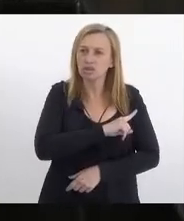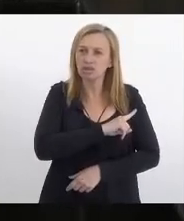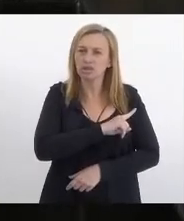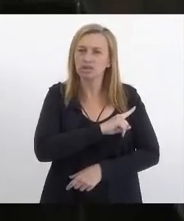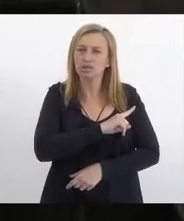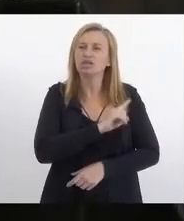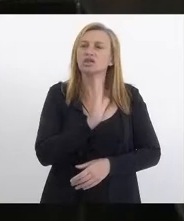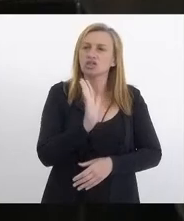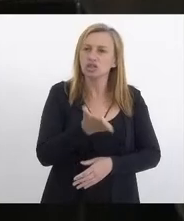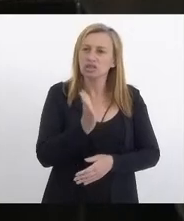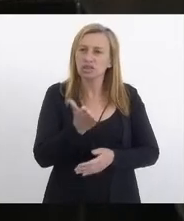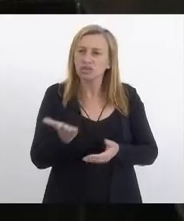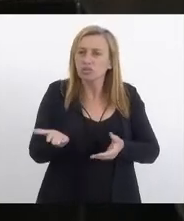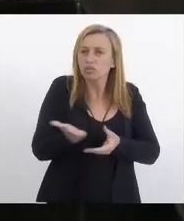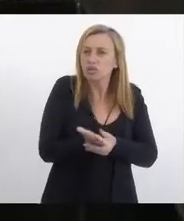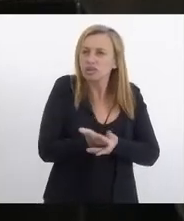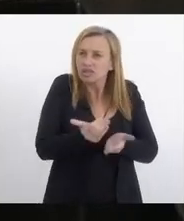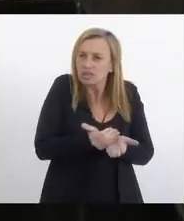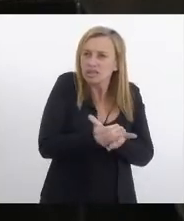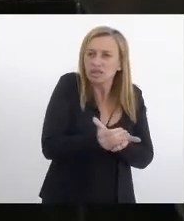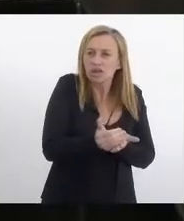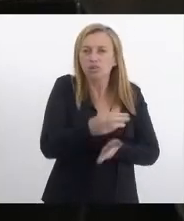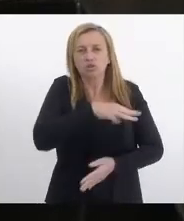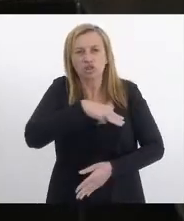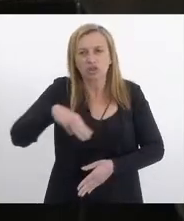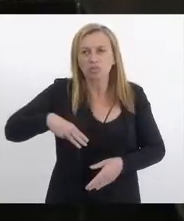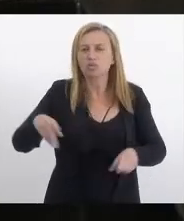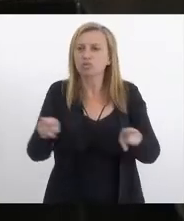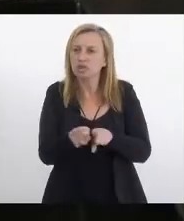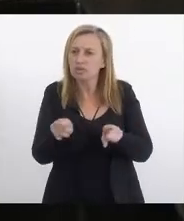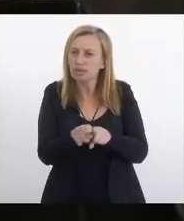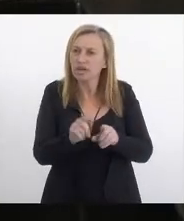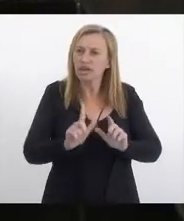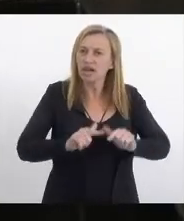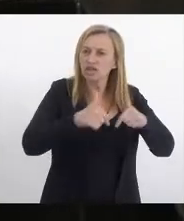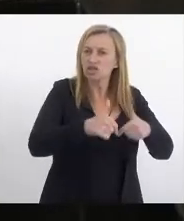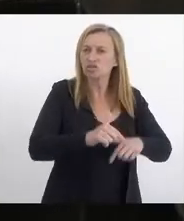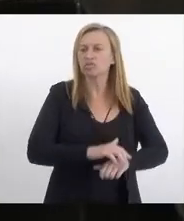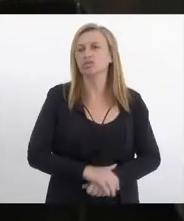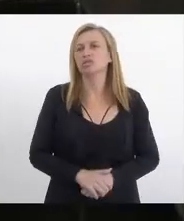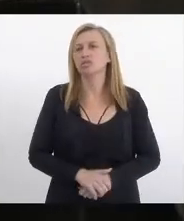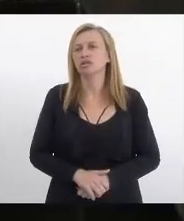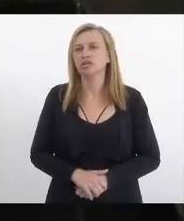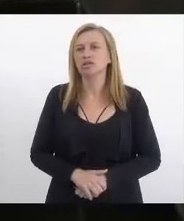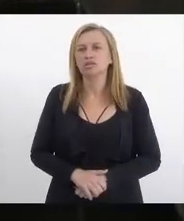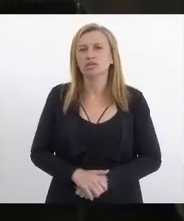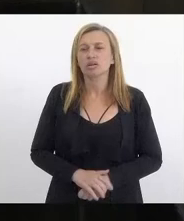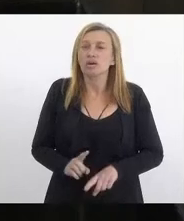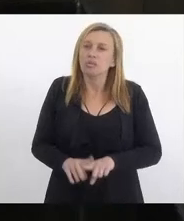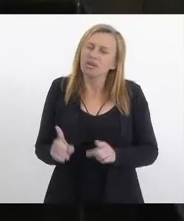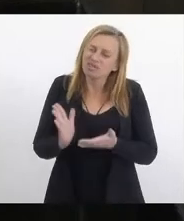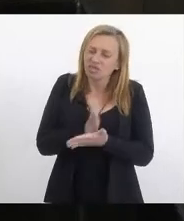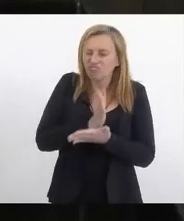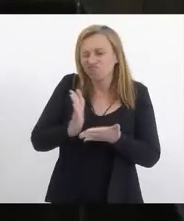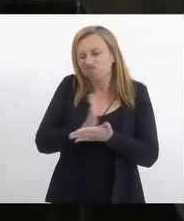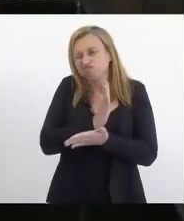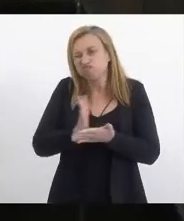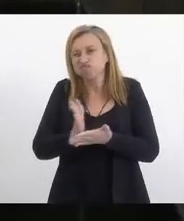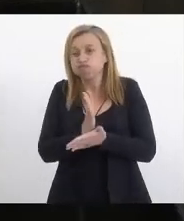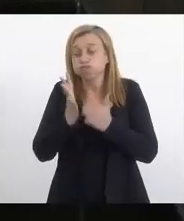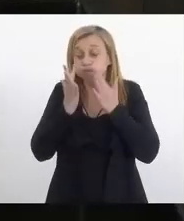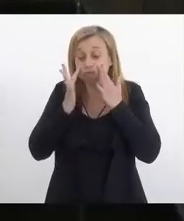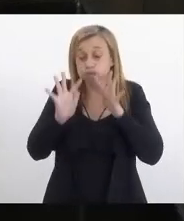naturalmente um procedimento. O Ministério Público igualmente abriu um procedimento. Mas algumas coisas chamam a